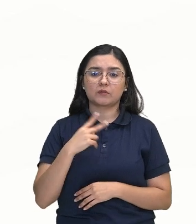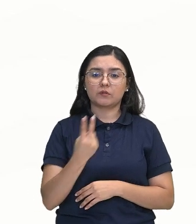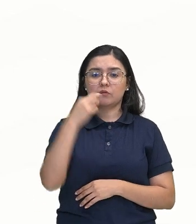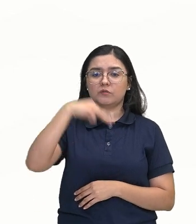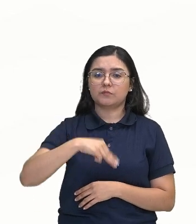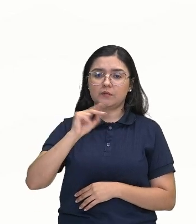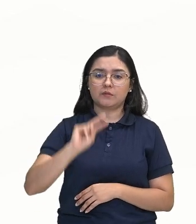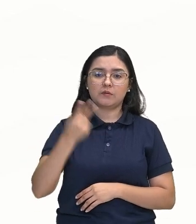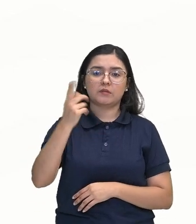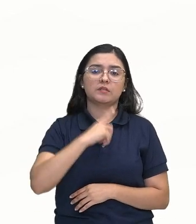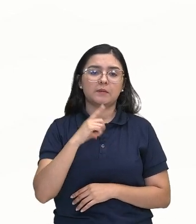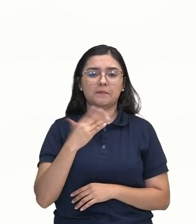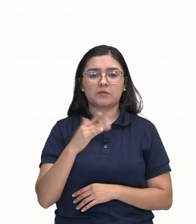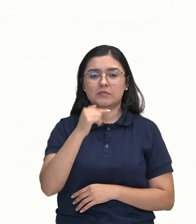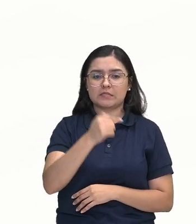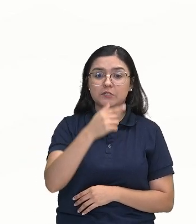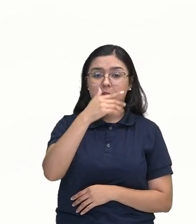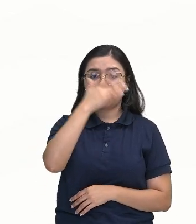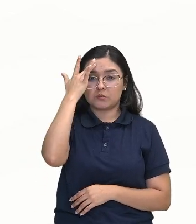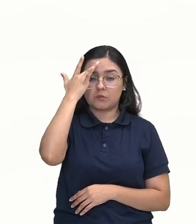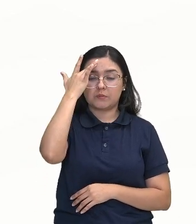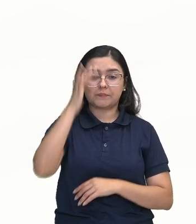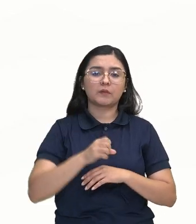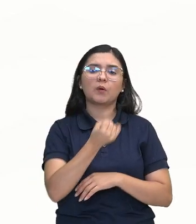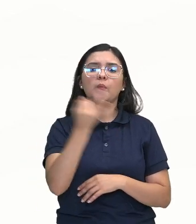quadrados havia, em média, 7 pessoas,